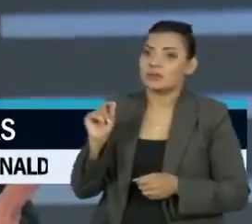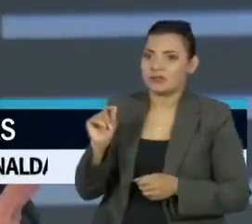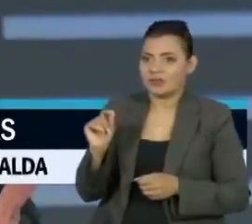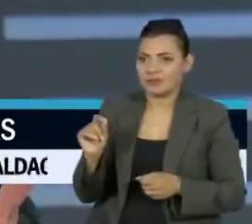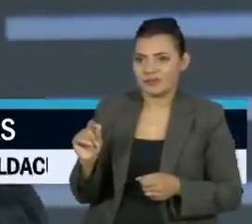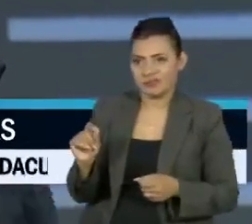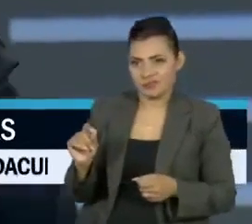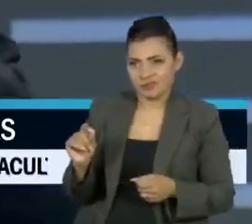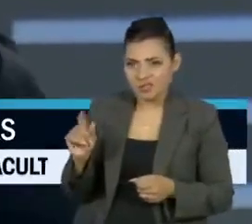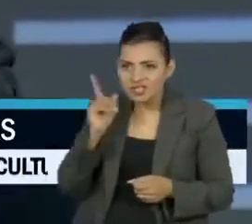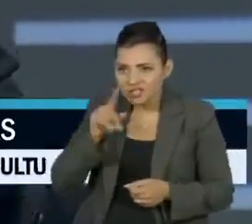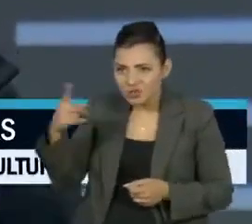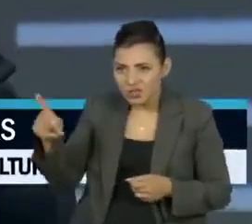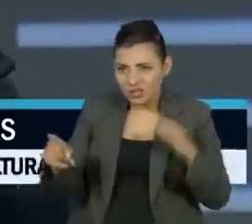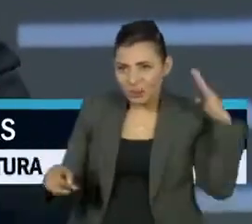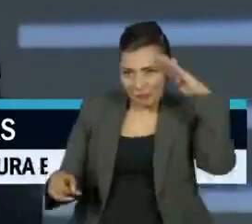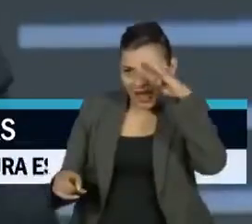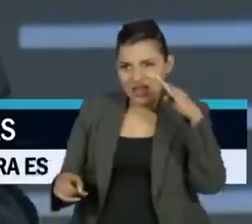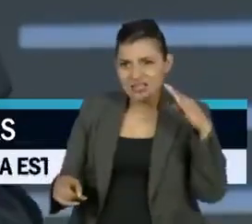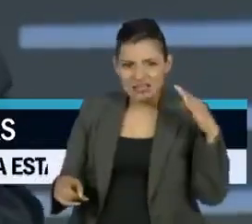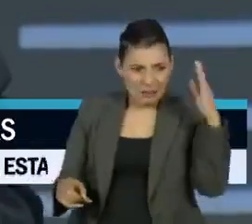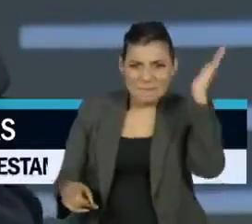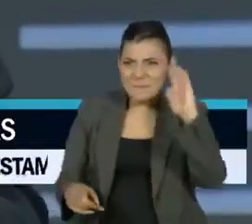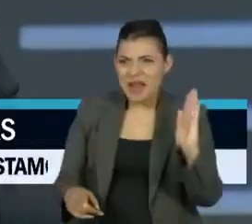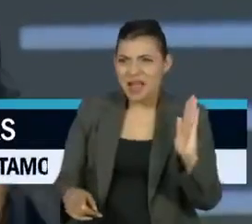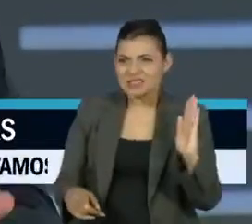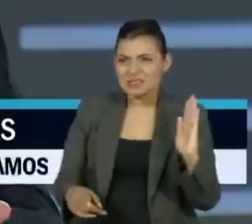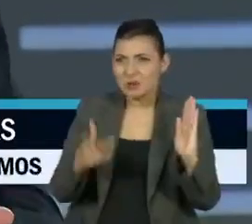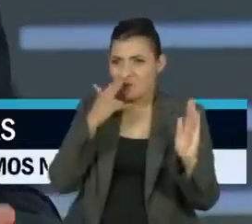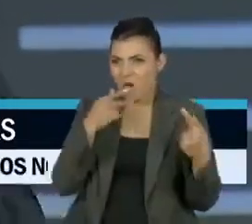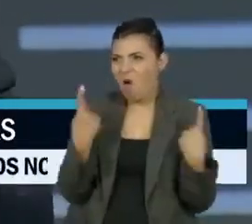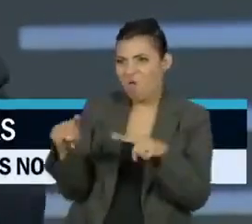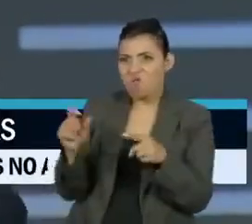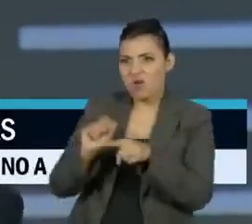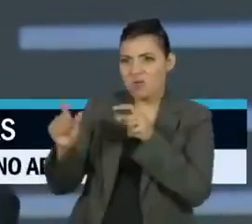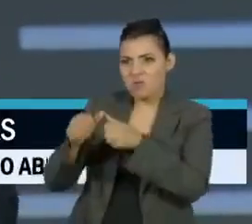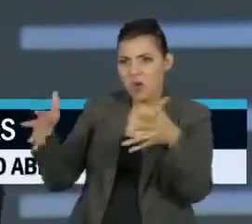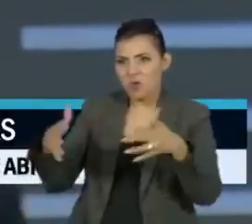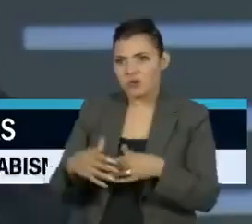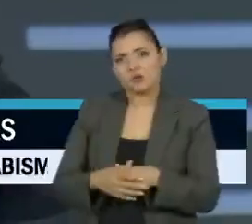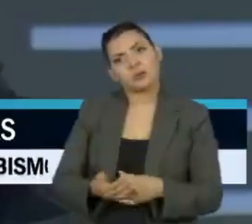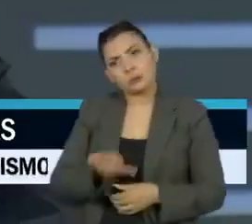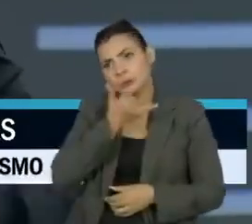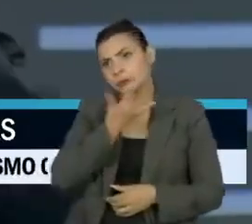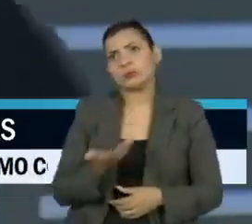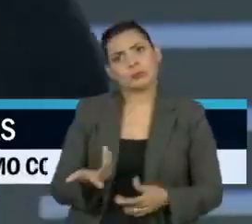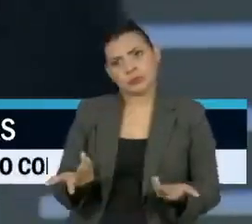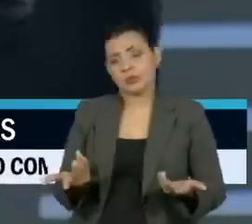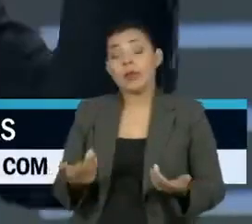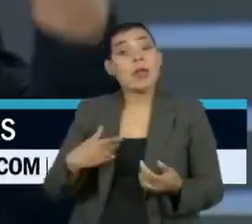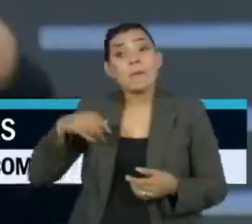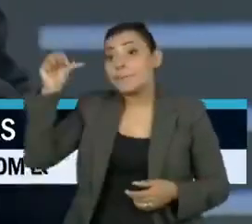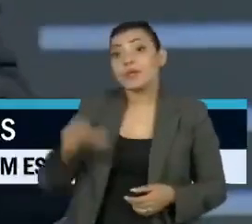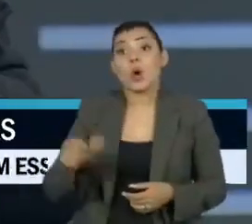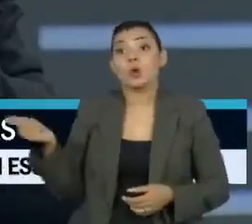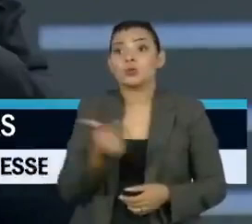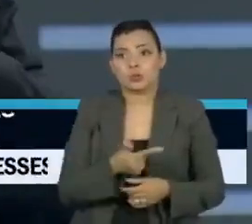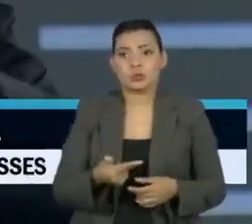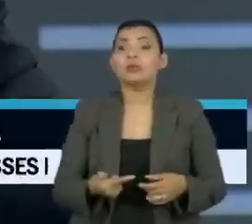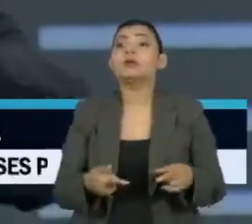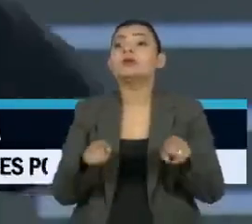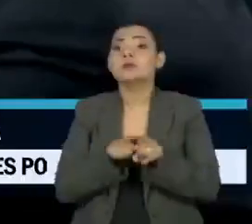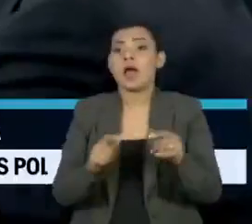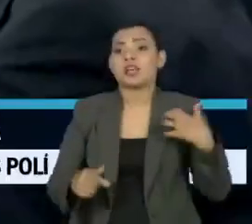brincar de pólvora que o Estados Unidos é mais ridículo do que a gente na que brigou com a Inglaterra pelas Malvinas é uma